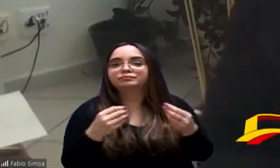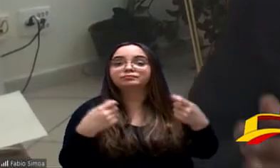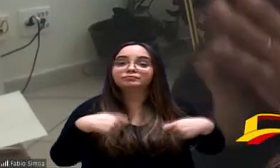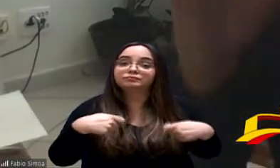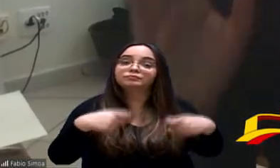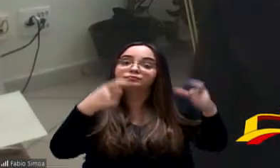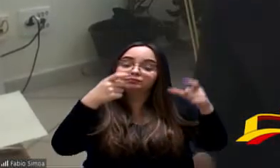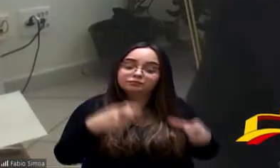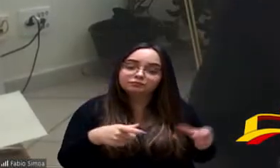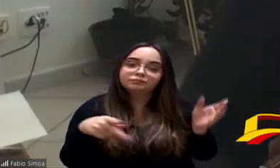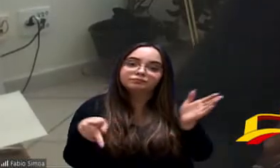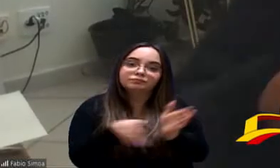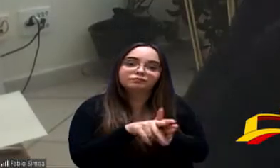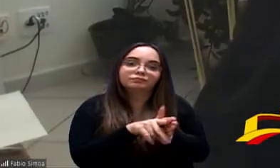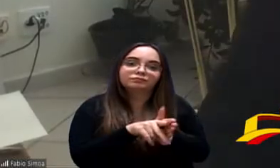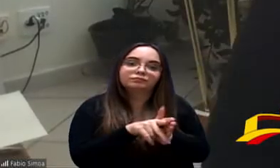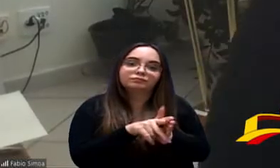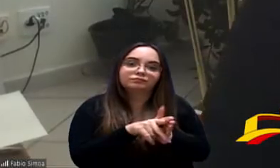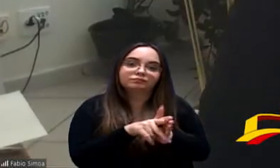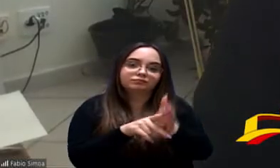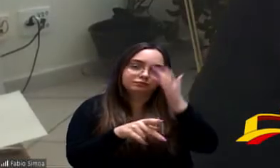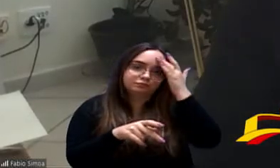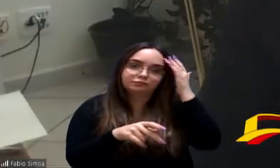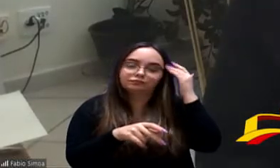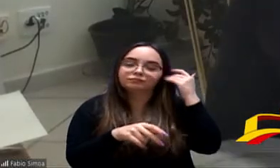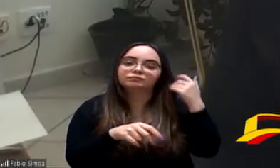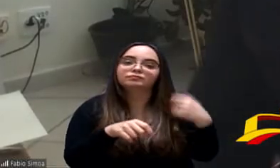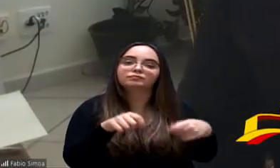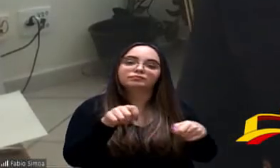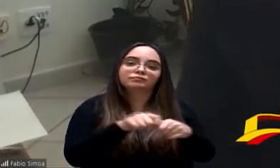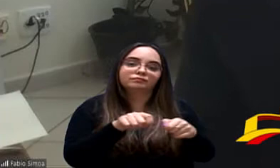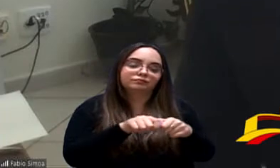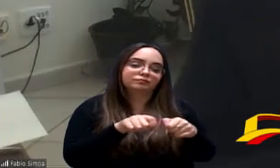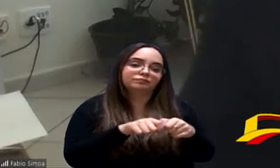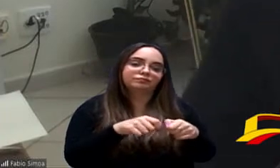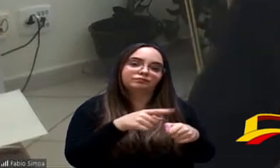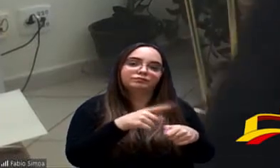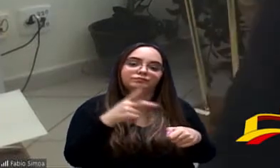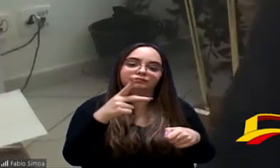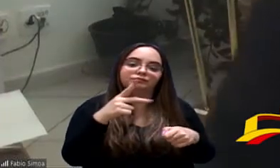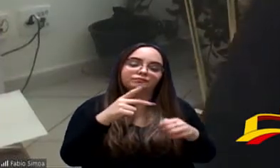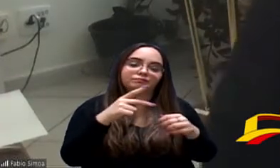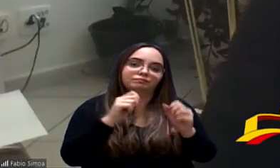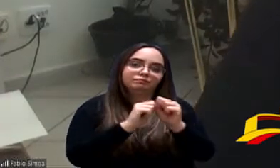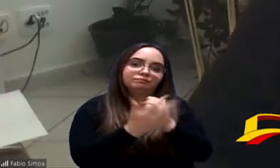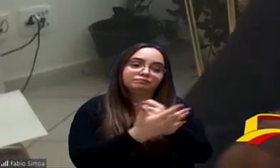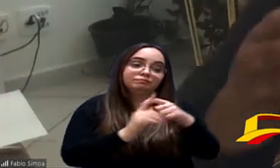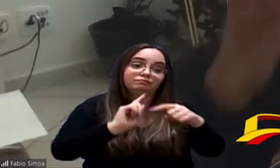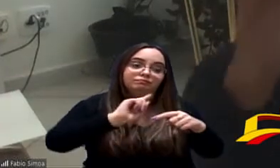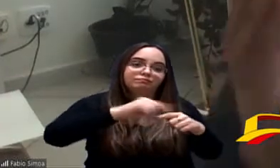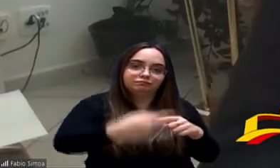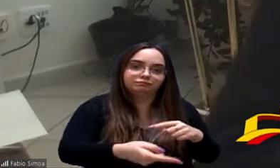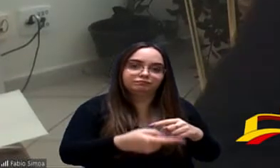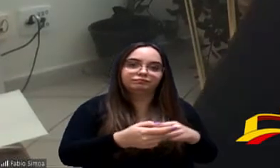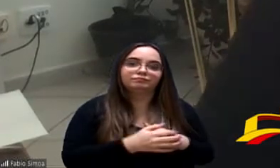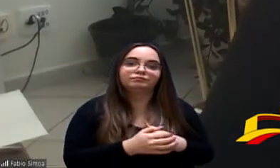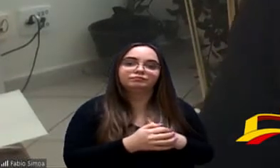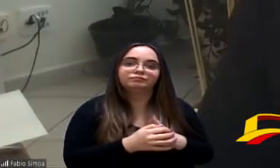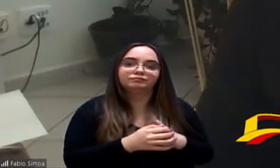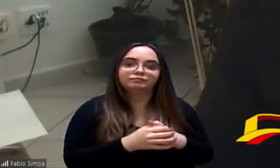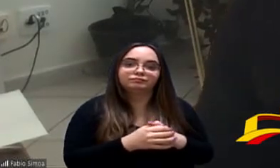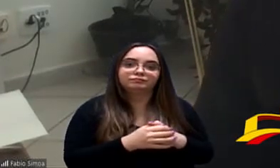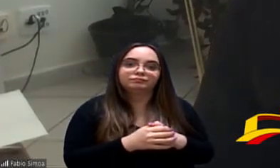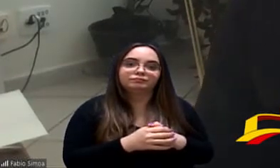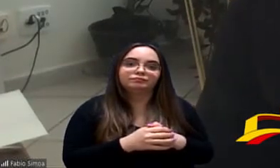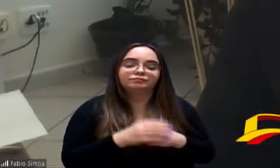local específico para que seja feito essa questão aí da pós-pandemia. Isso é de extrema importância. Parabenizo o vereador